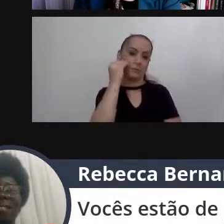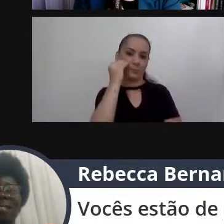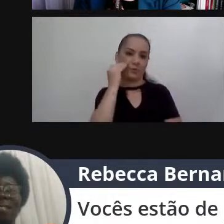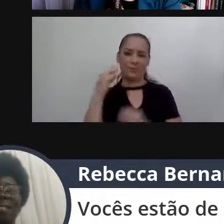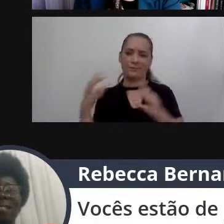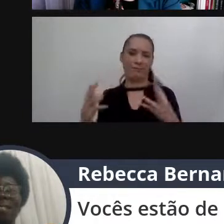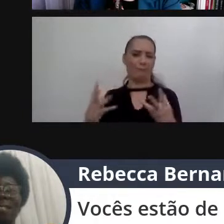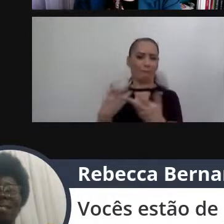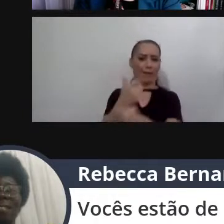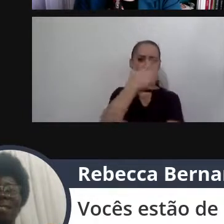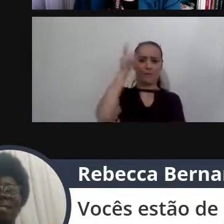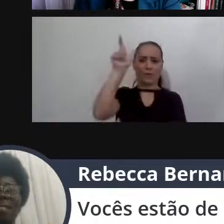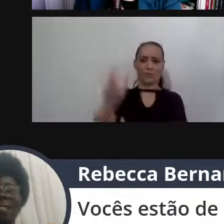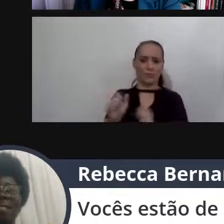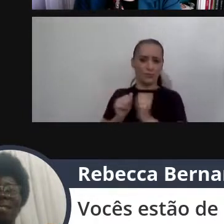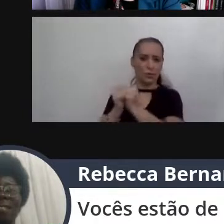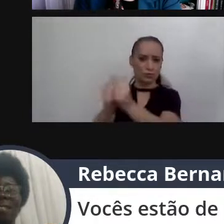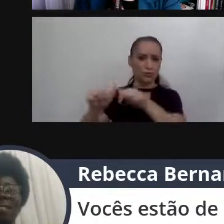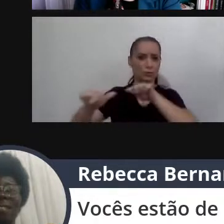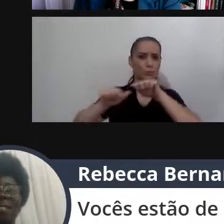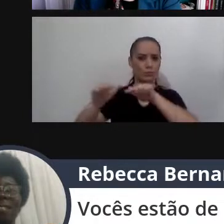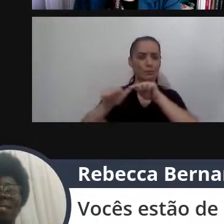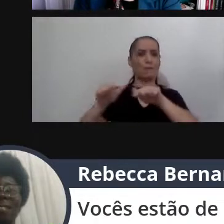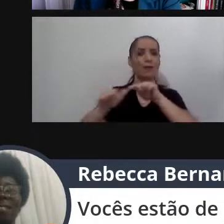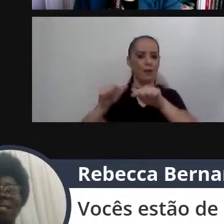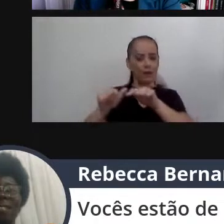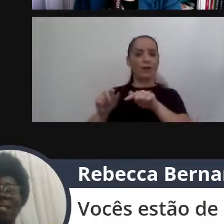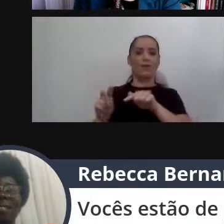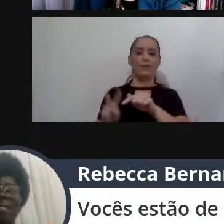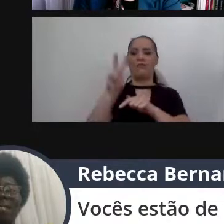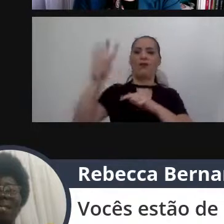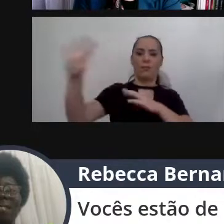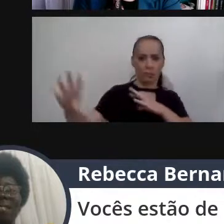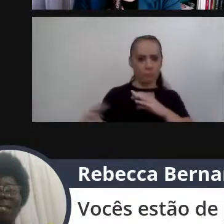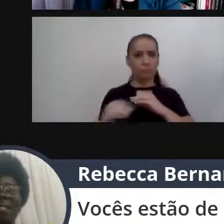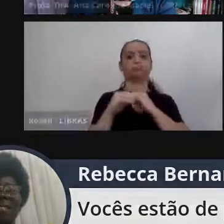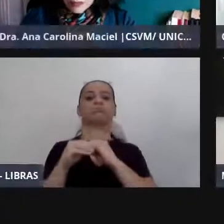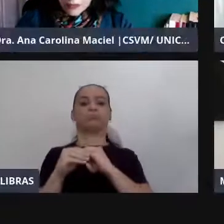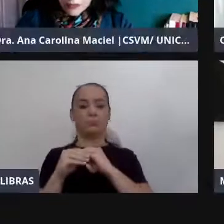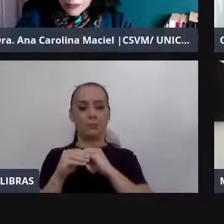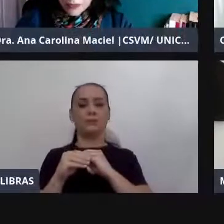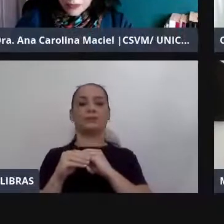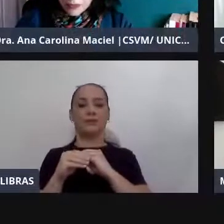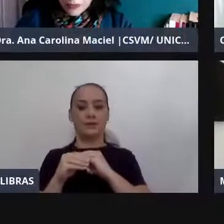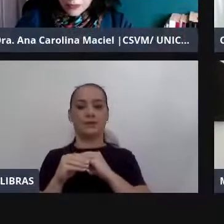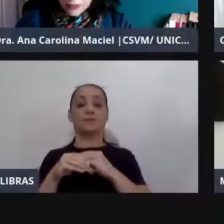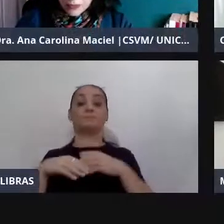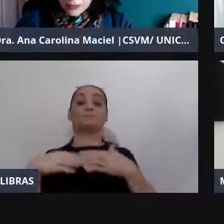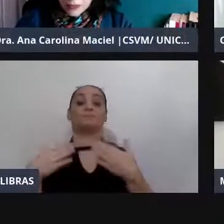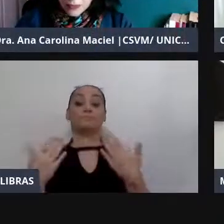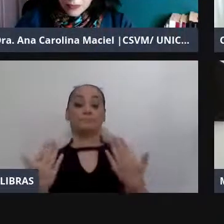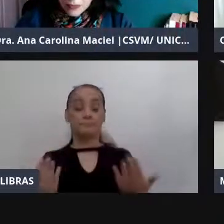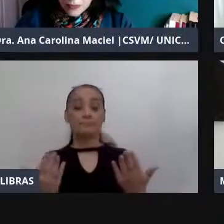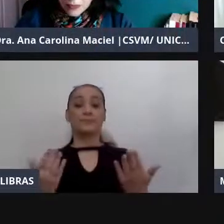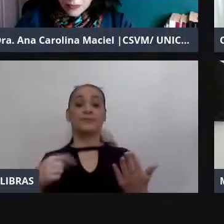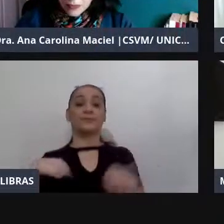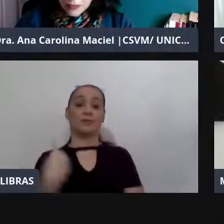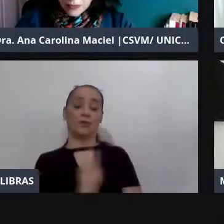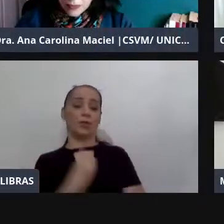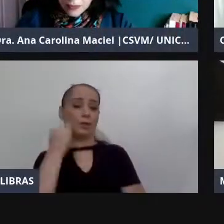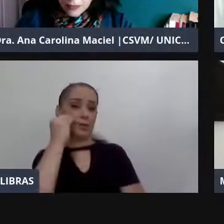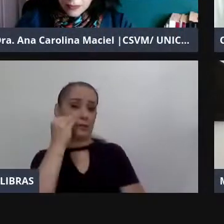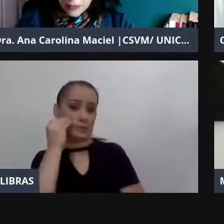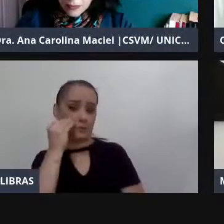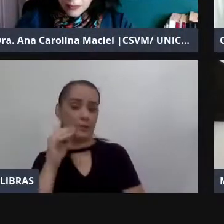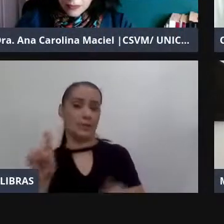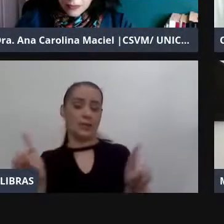com essas pessoas, elas de fato agregam muito. E nós temos essa experiência também de